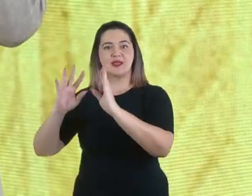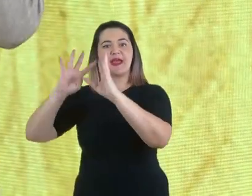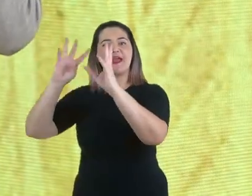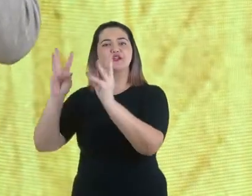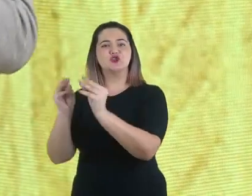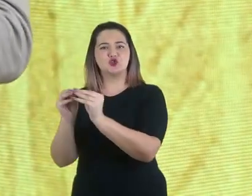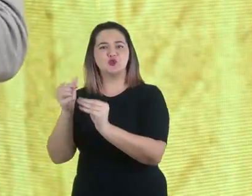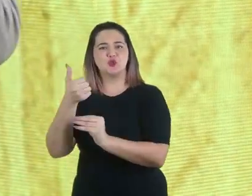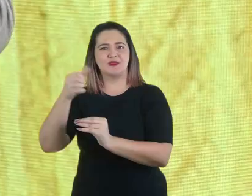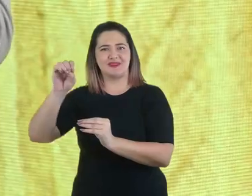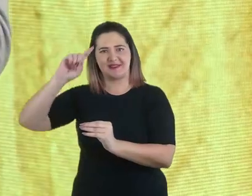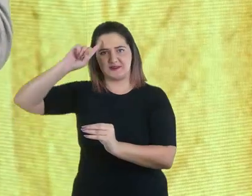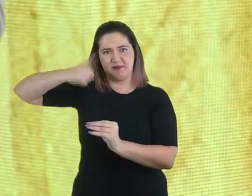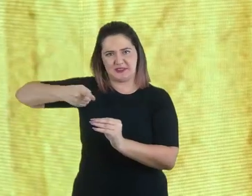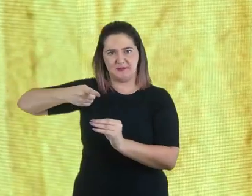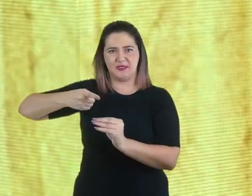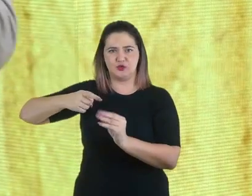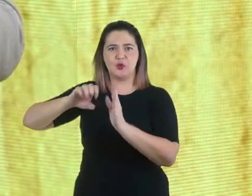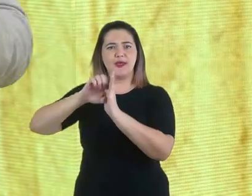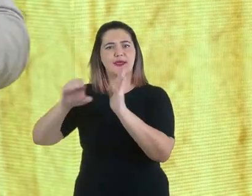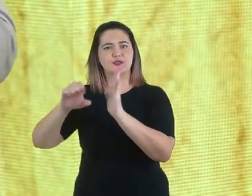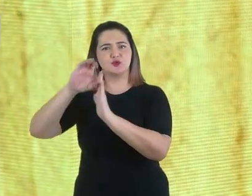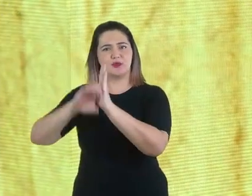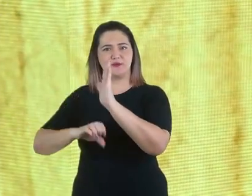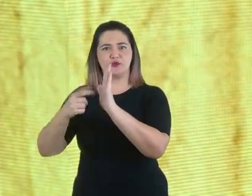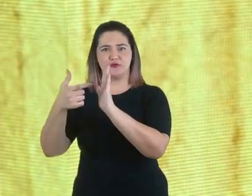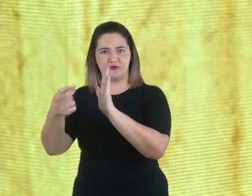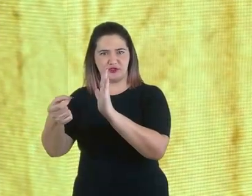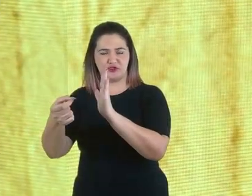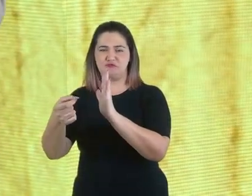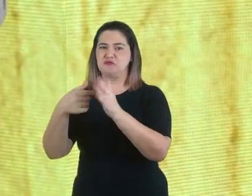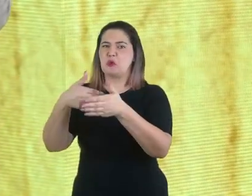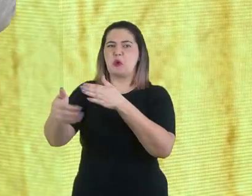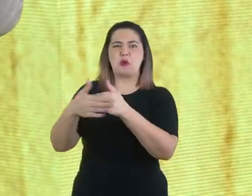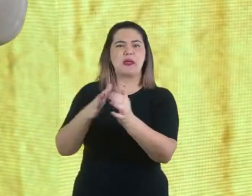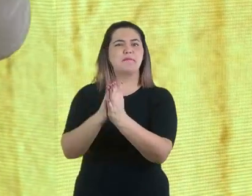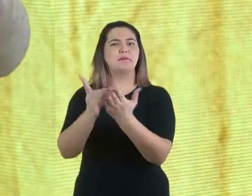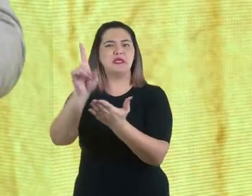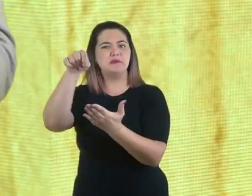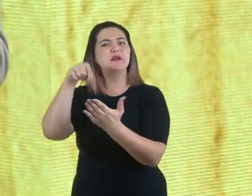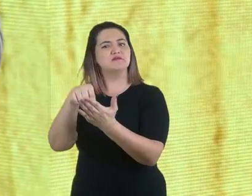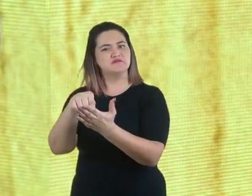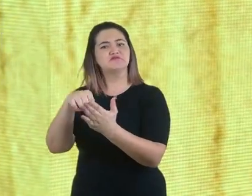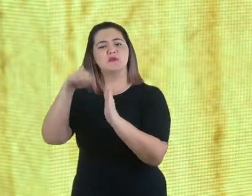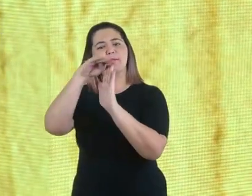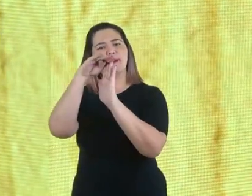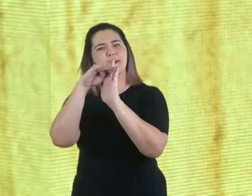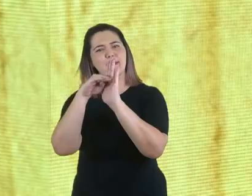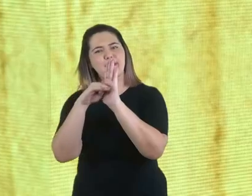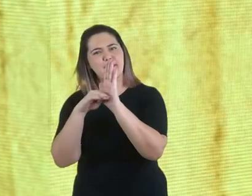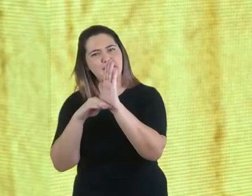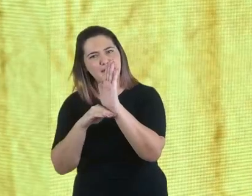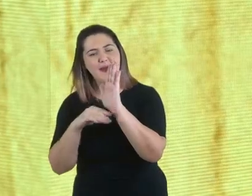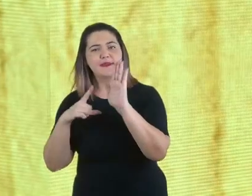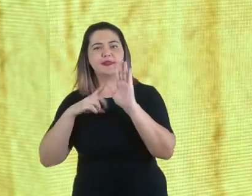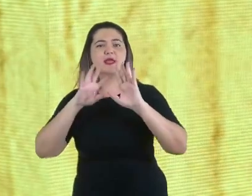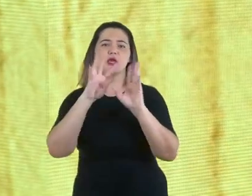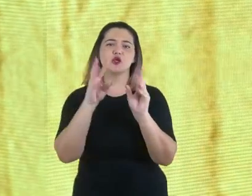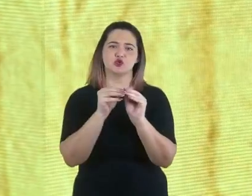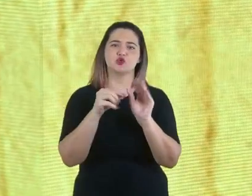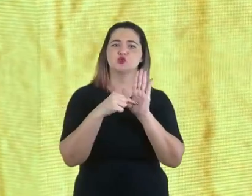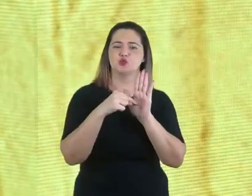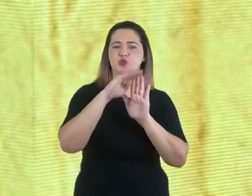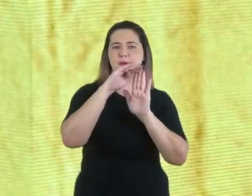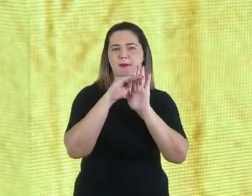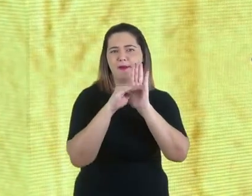encontrar em qualquer Bíblia, qualquer versão, seja protestante, seja católica, não importa. O resumo dos 10